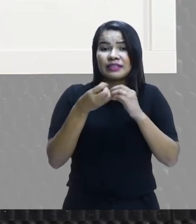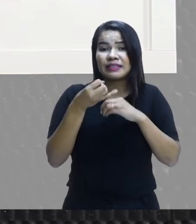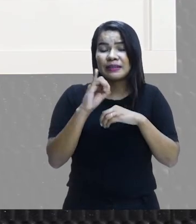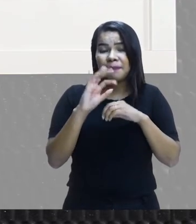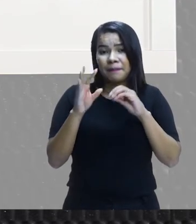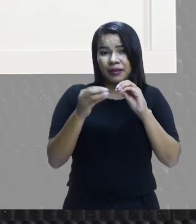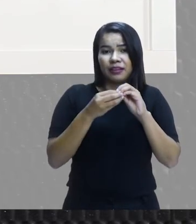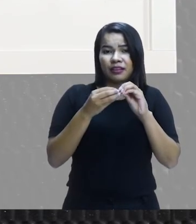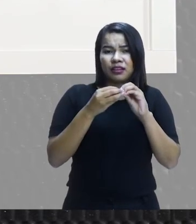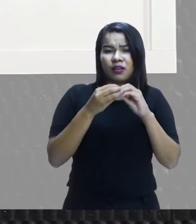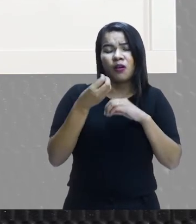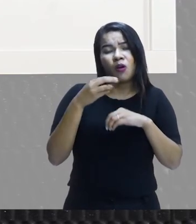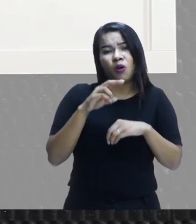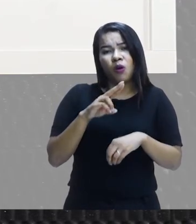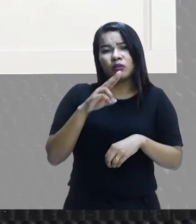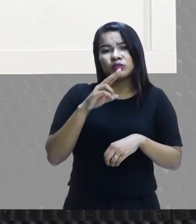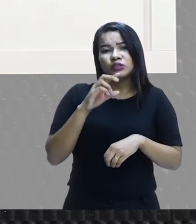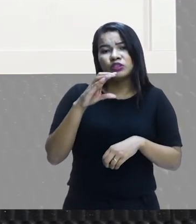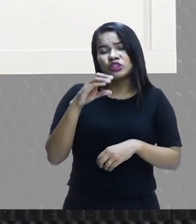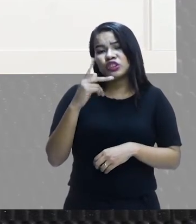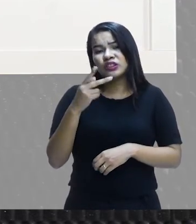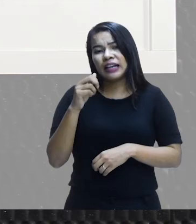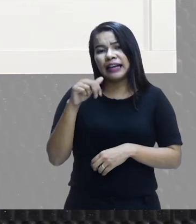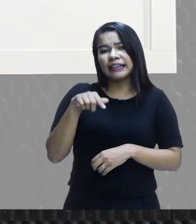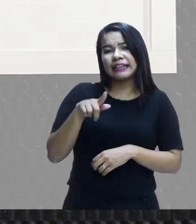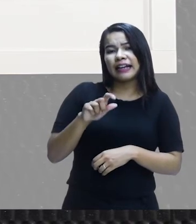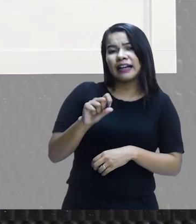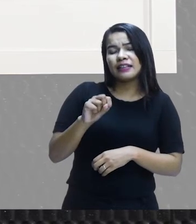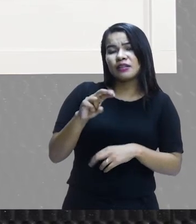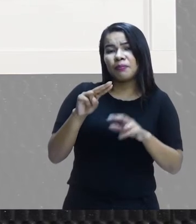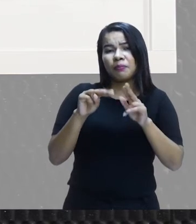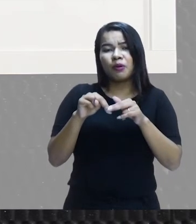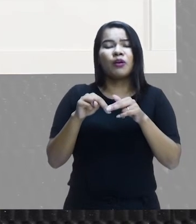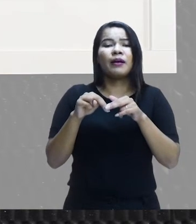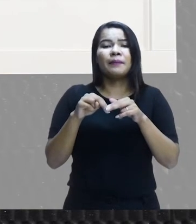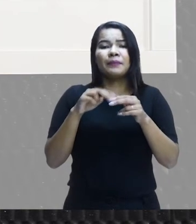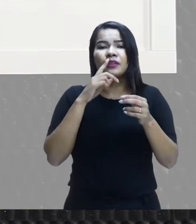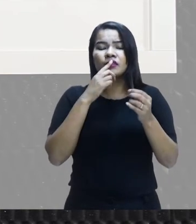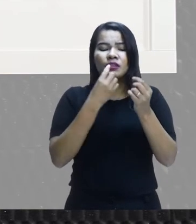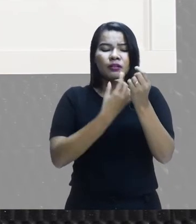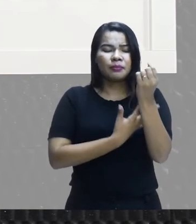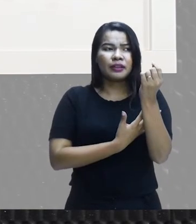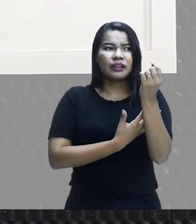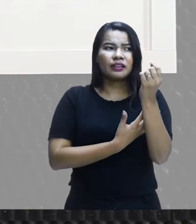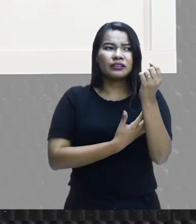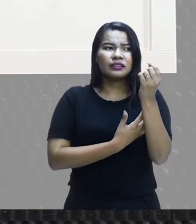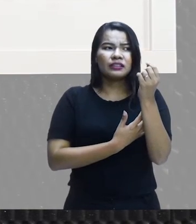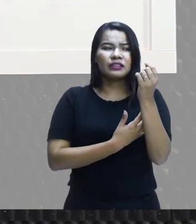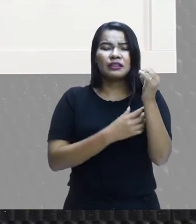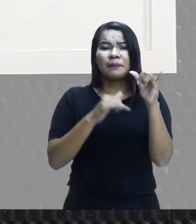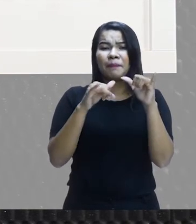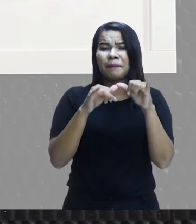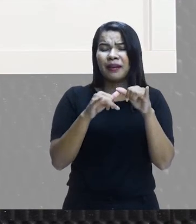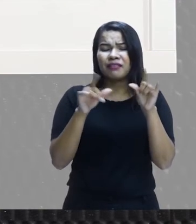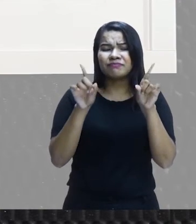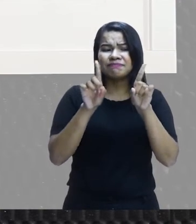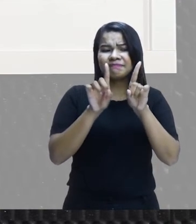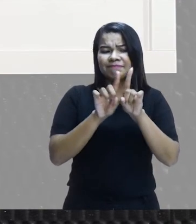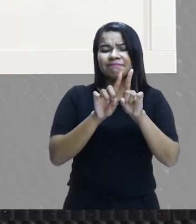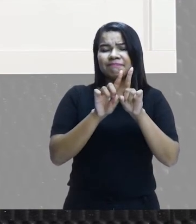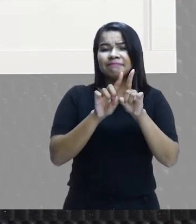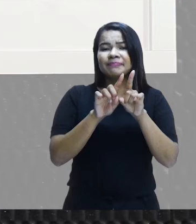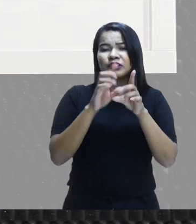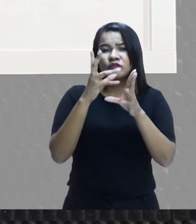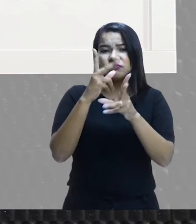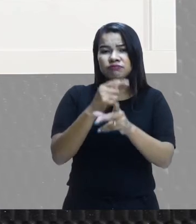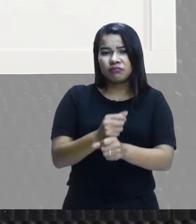de Chagas, ou moléstia de Chagas, apenas pela picada do barbeiro, e próximo do local da picada, a fêmea, ela deposita fezes,